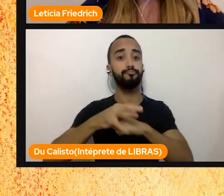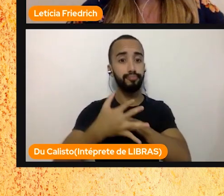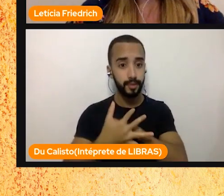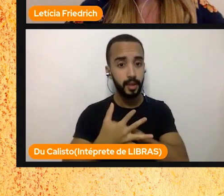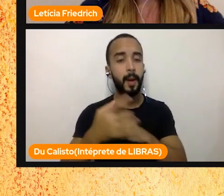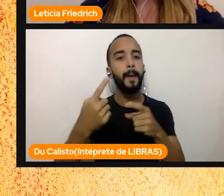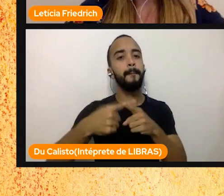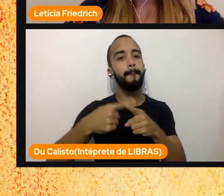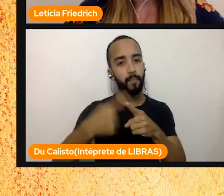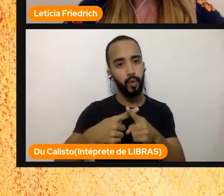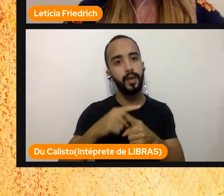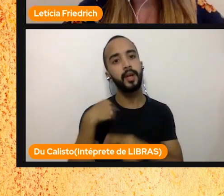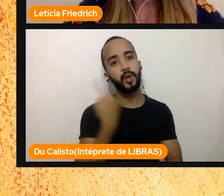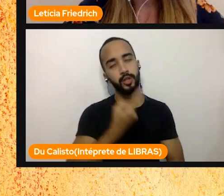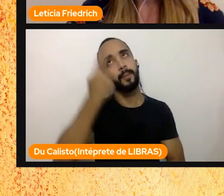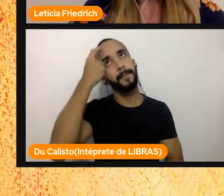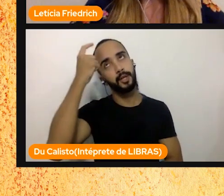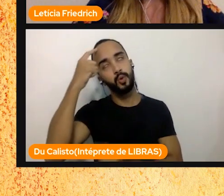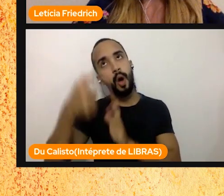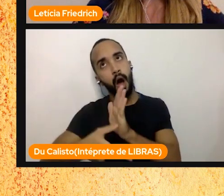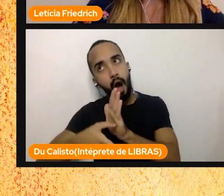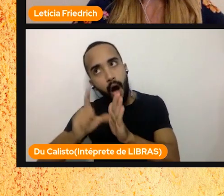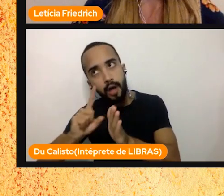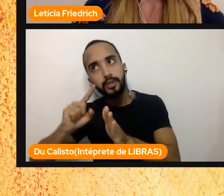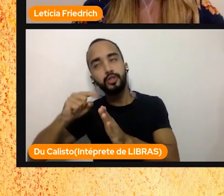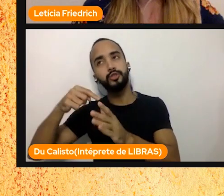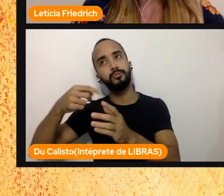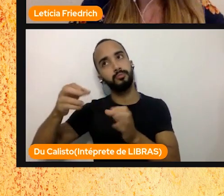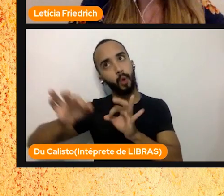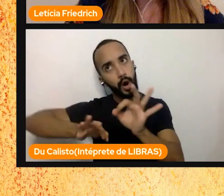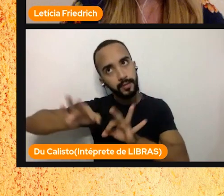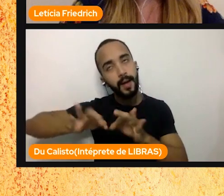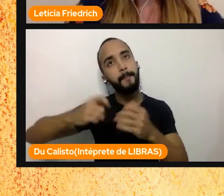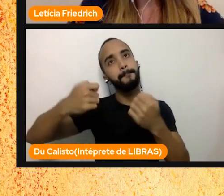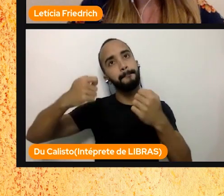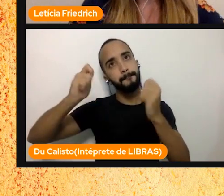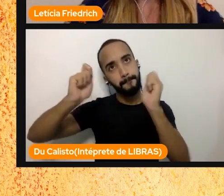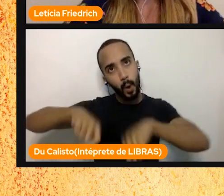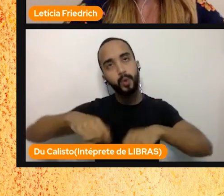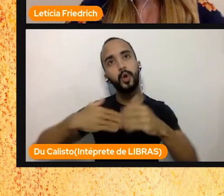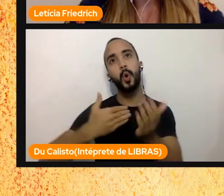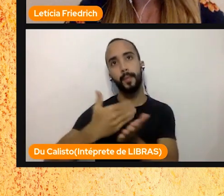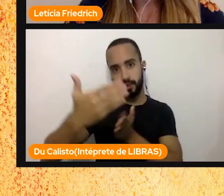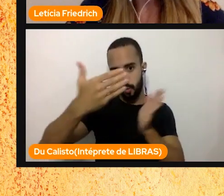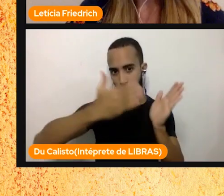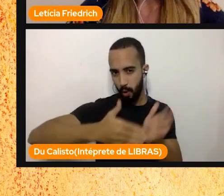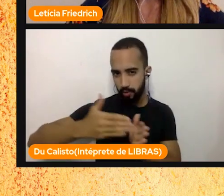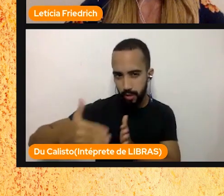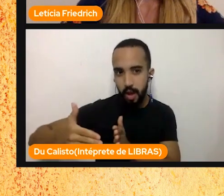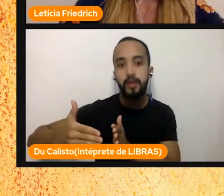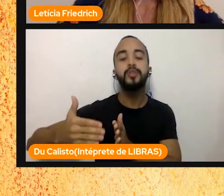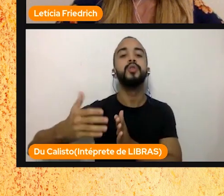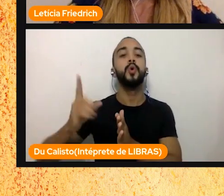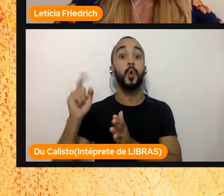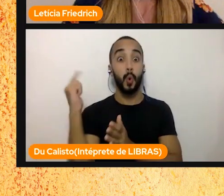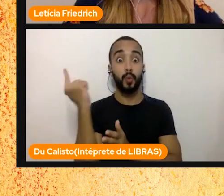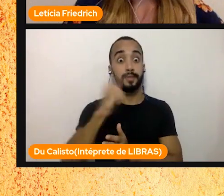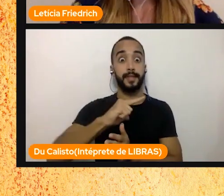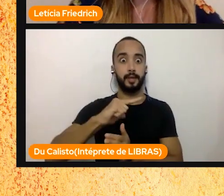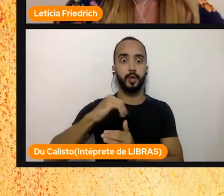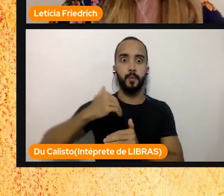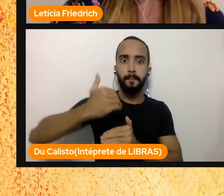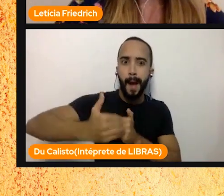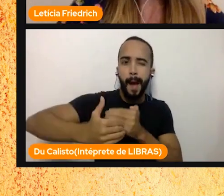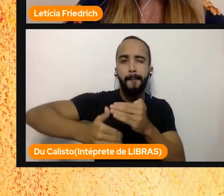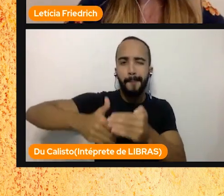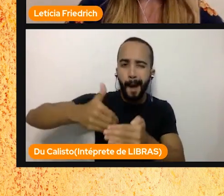de pré-produção, assim, remoto, e está sendo legal, a gente está conseguindo avançar. Já tivemos